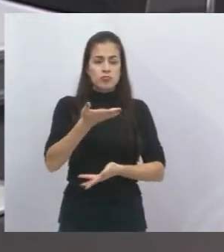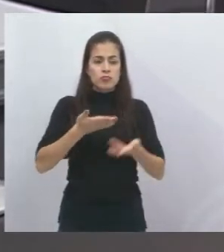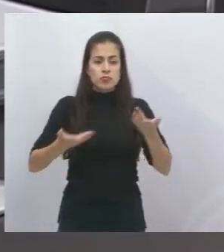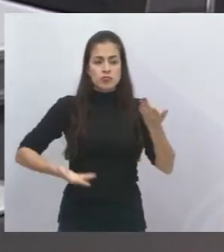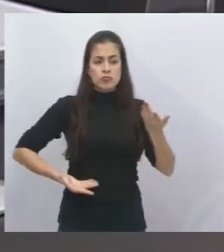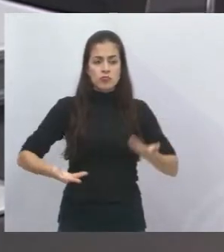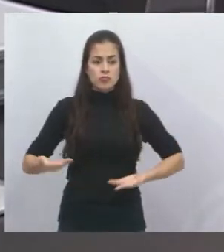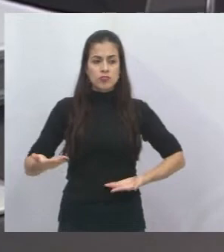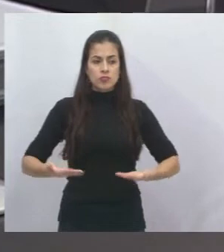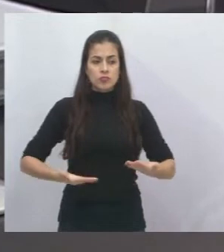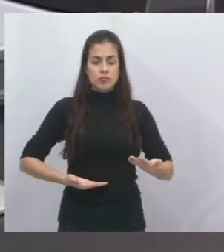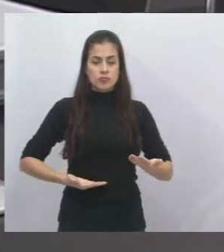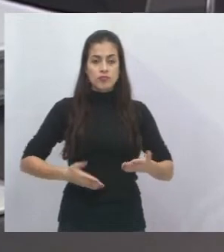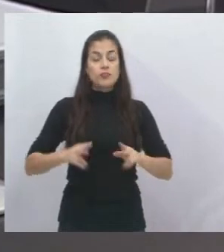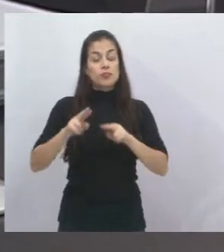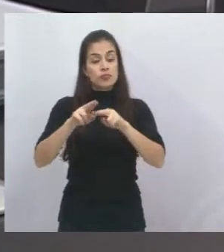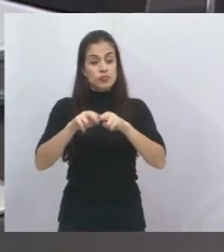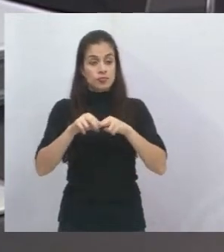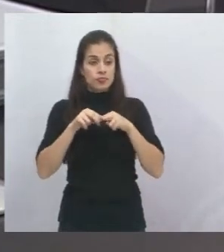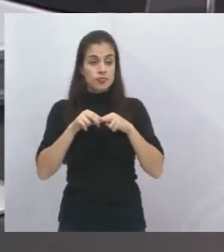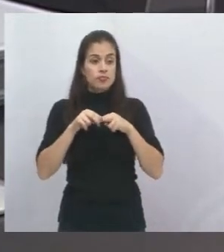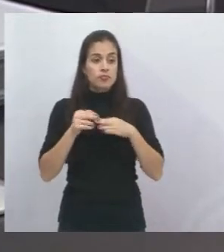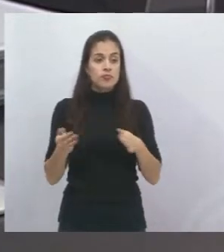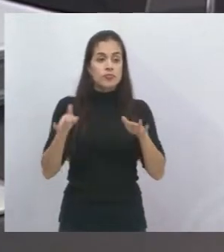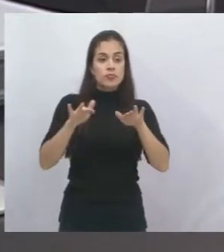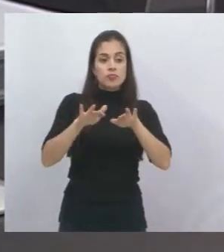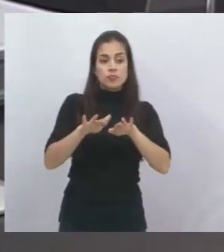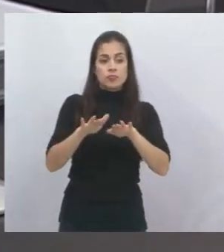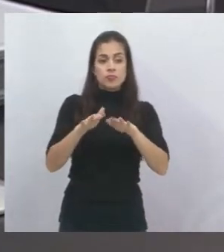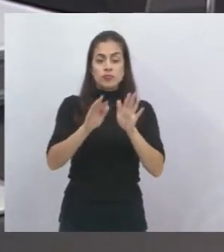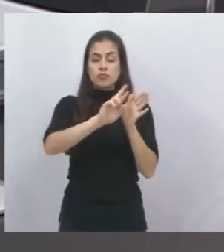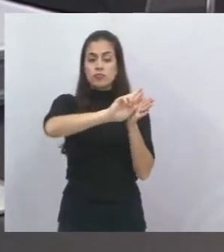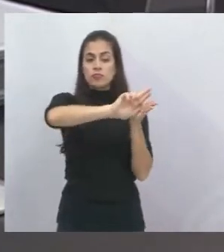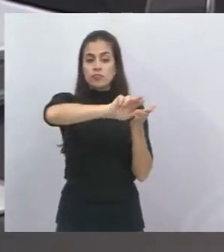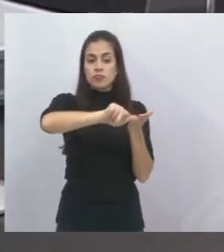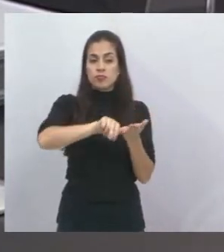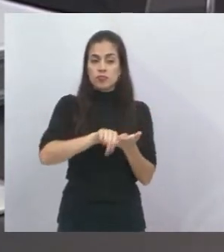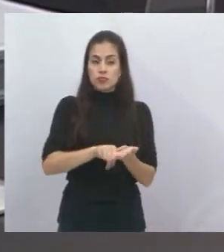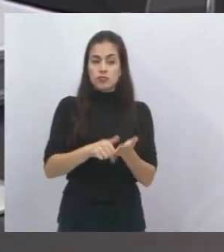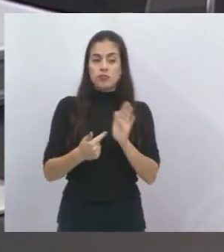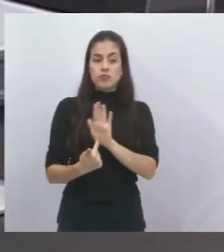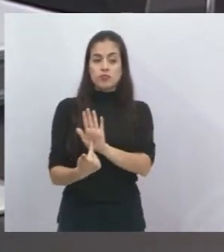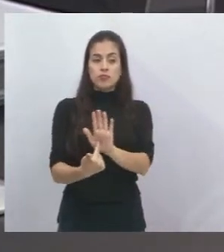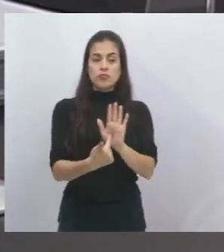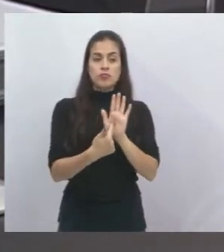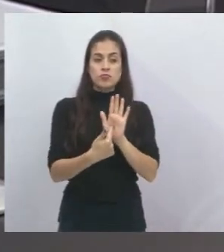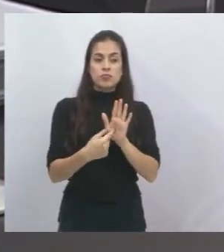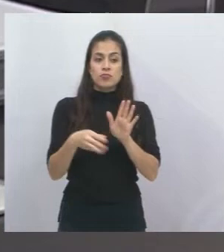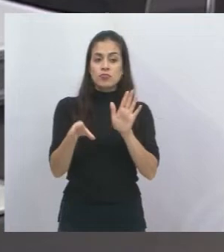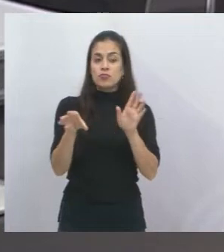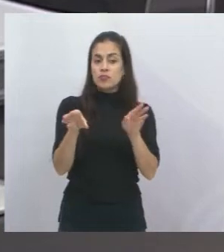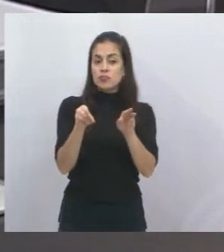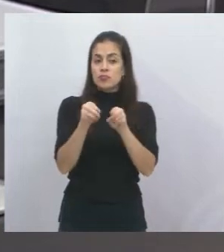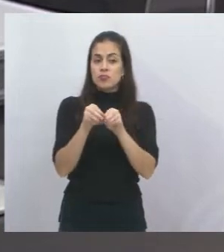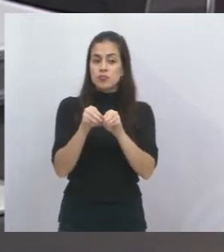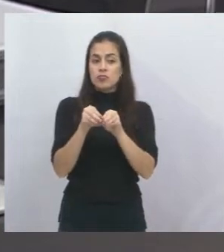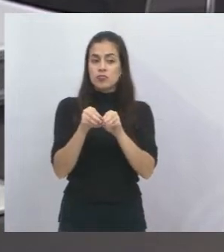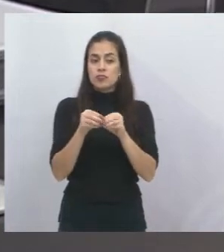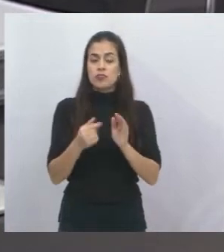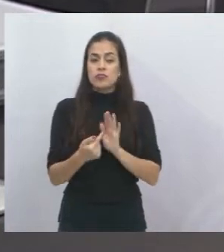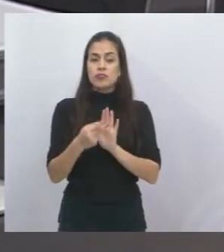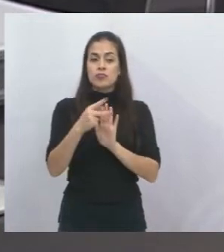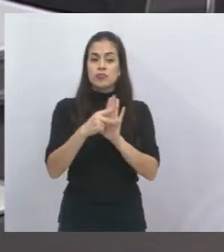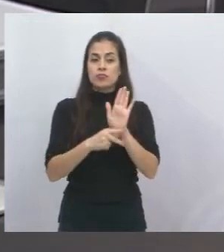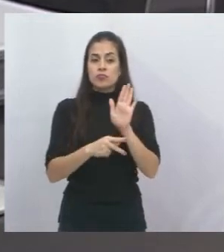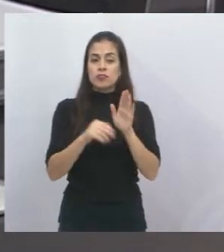servidores. Por isso, o conjunto de medidas apresentadas a essa Casa Legislativa, somados ao presente projeto em votação, uma